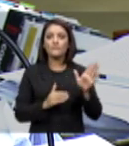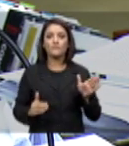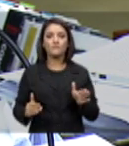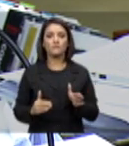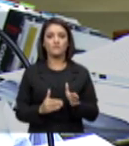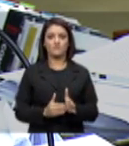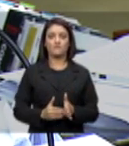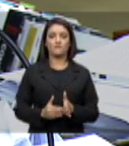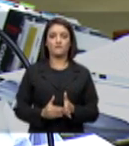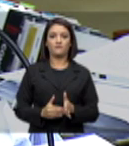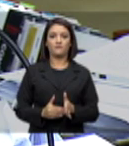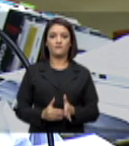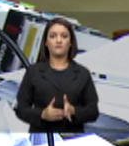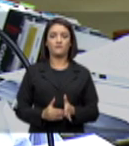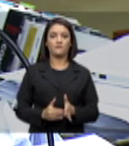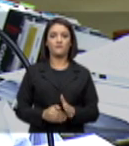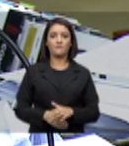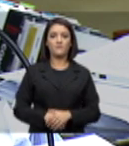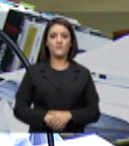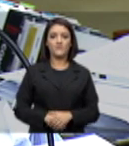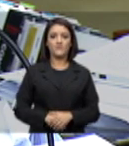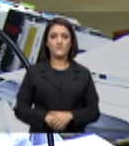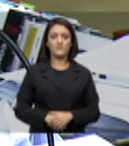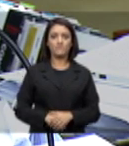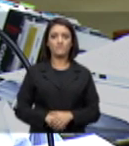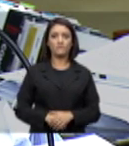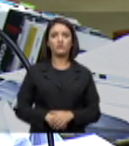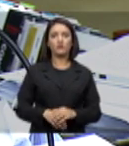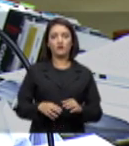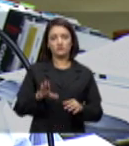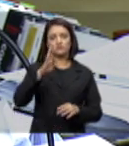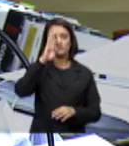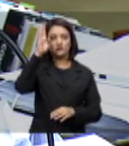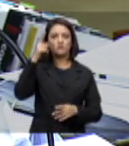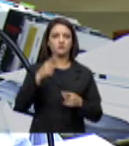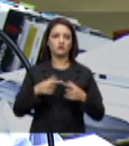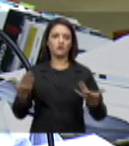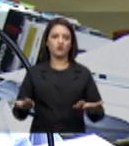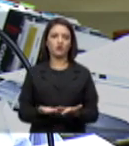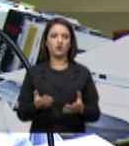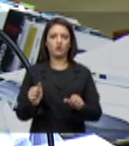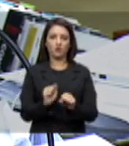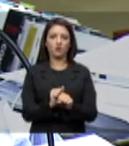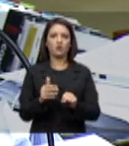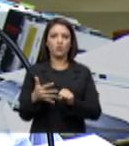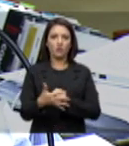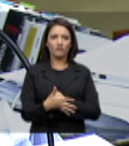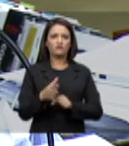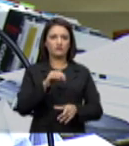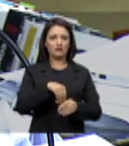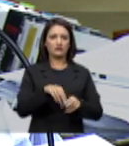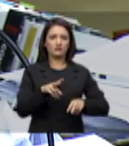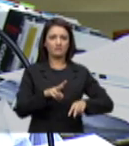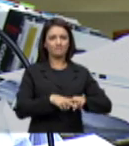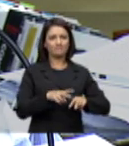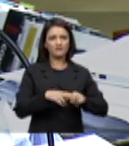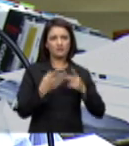em relação à situação do convite 19 no nas penitenciárias